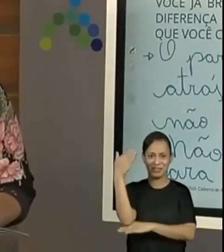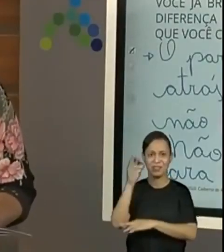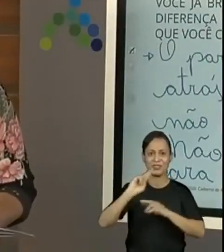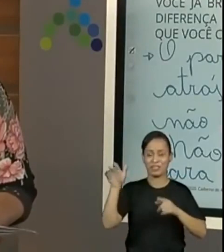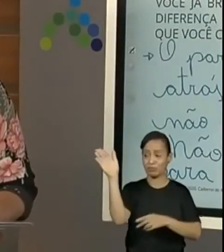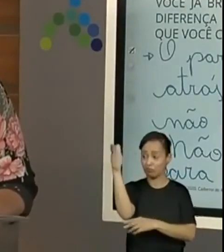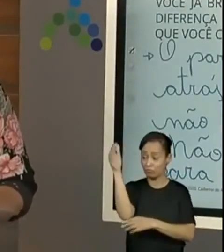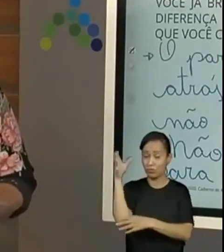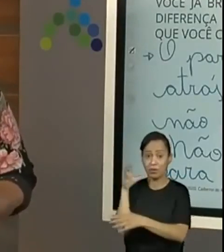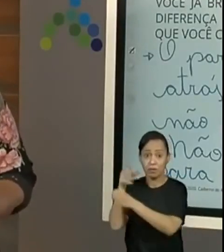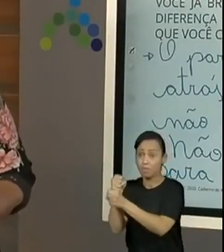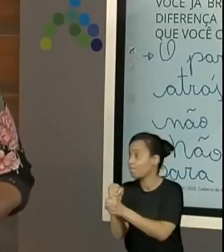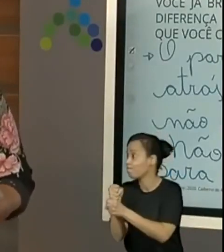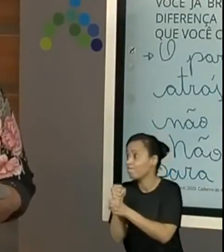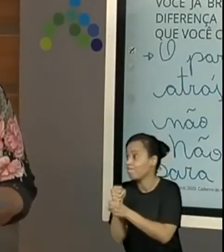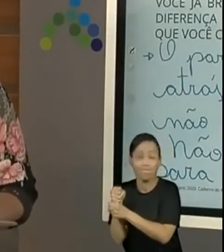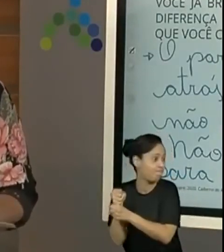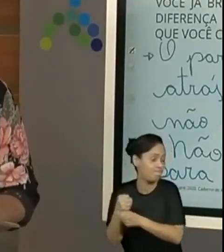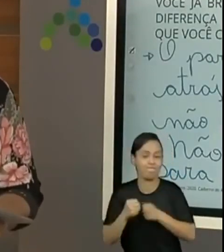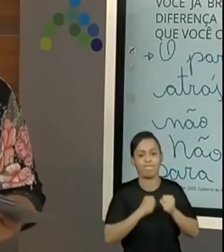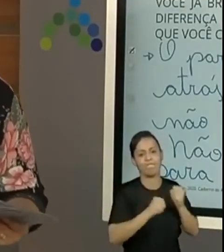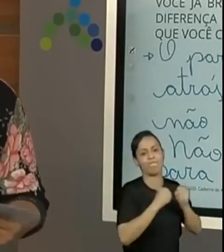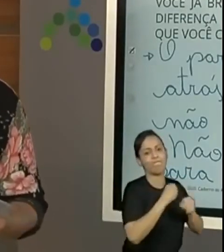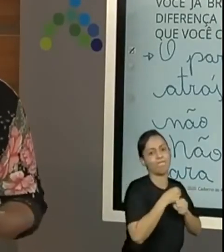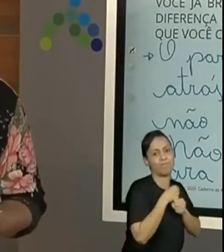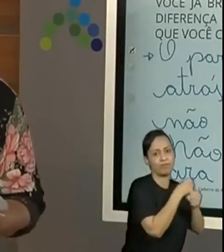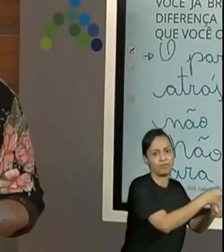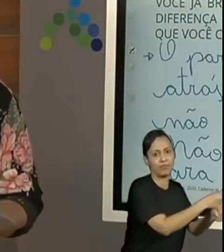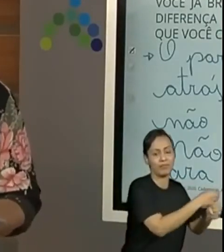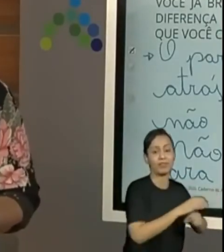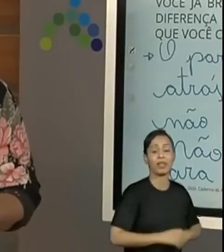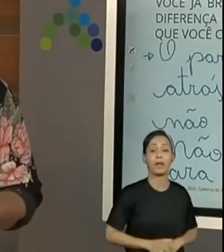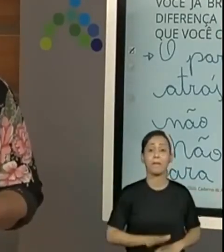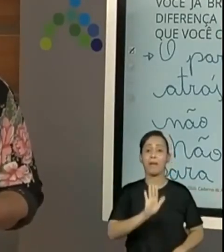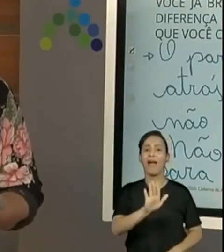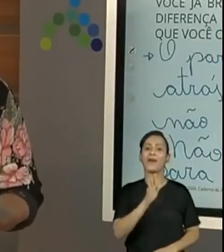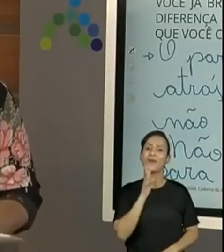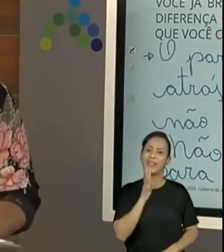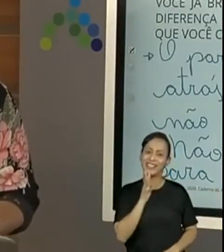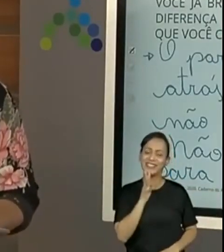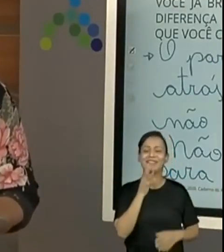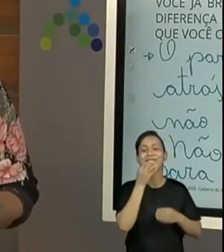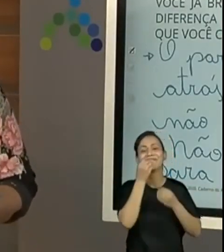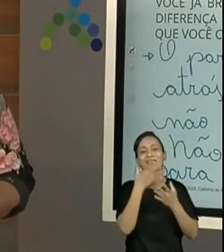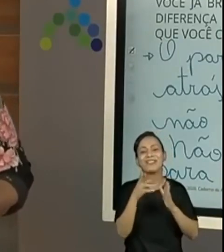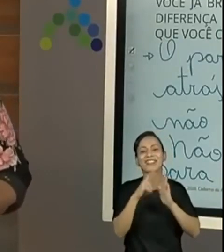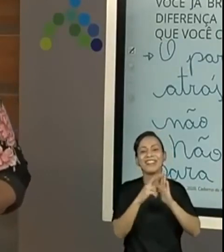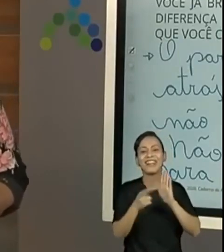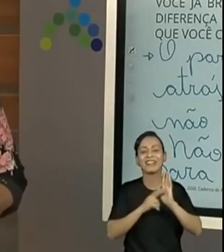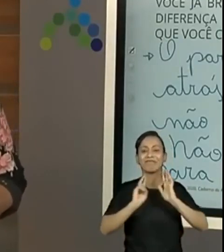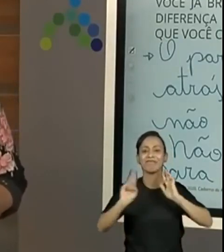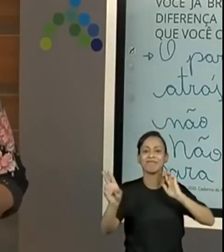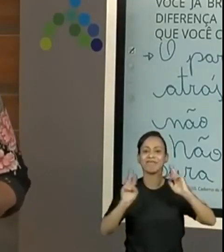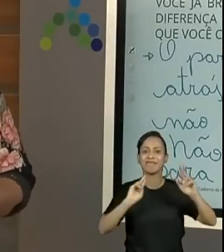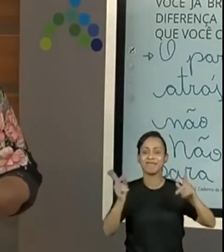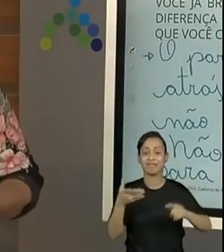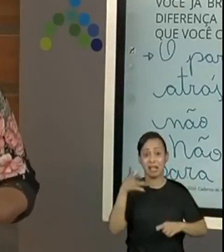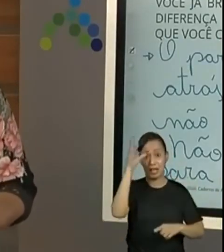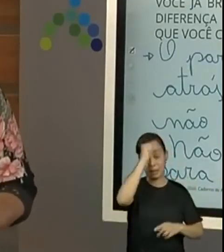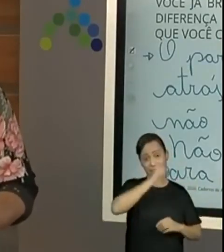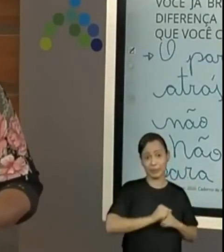oportunidade de brincar. E para você que já conhece, você aprendeu aí outras regras e viu quanto é